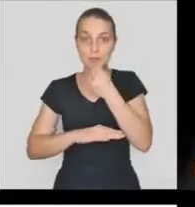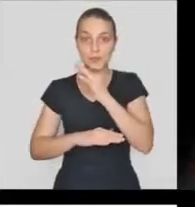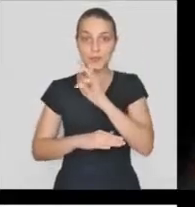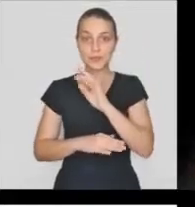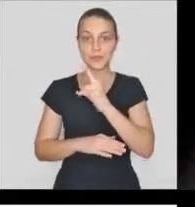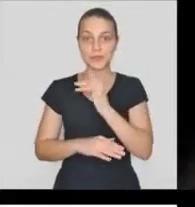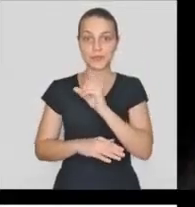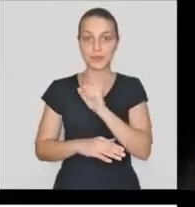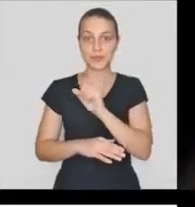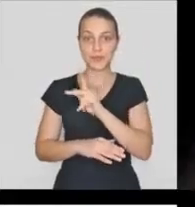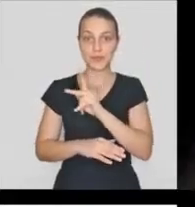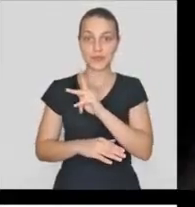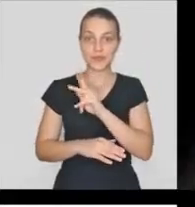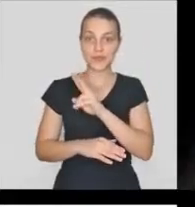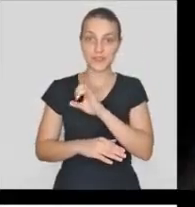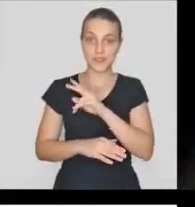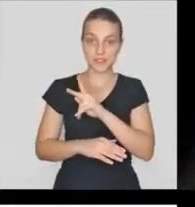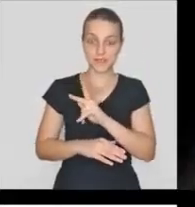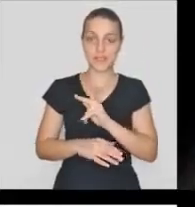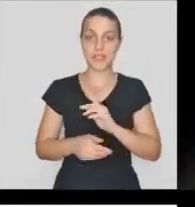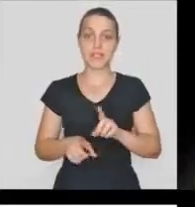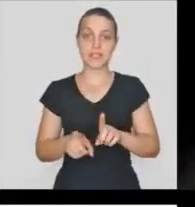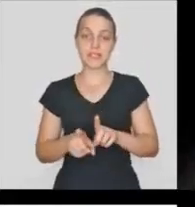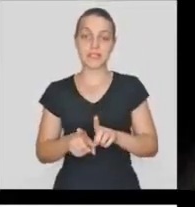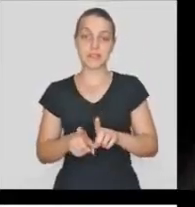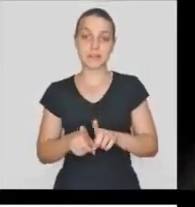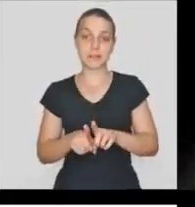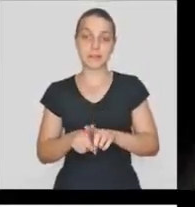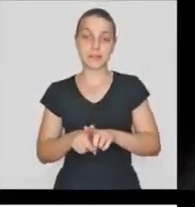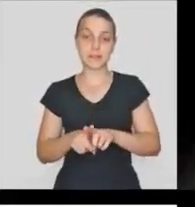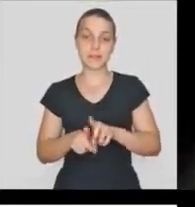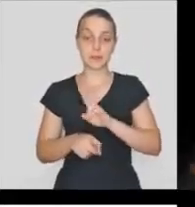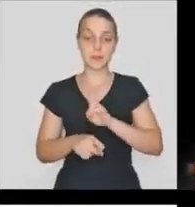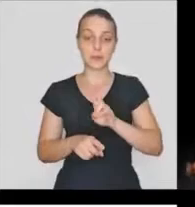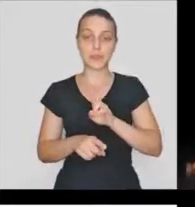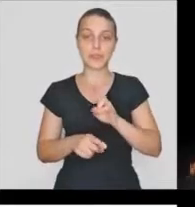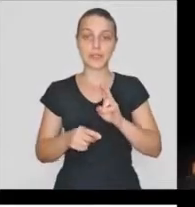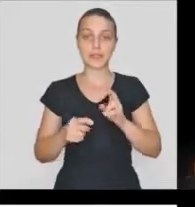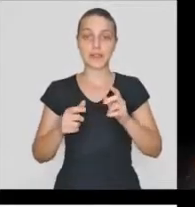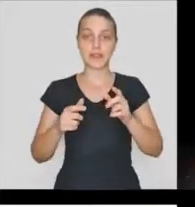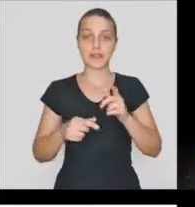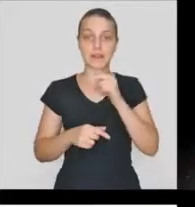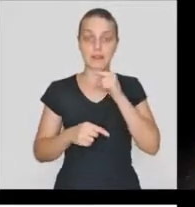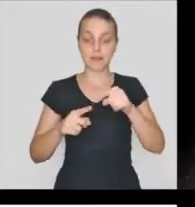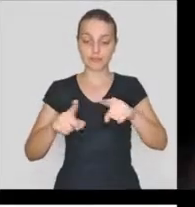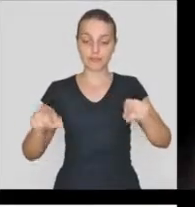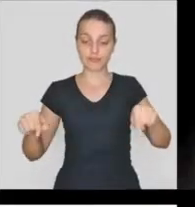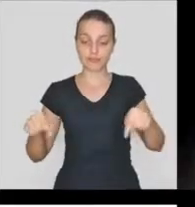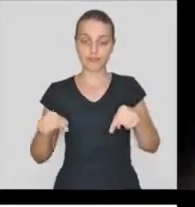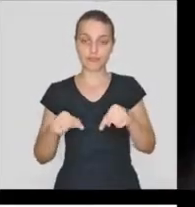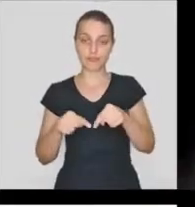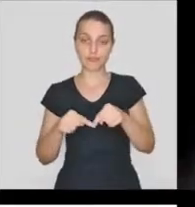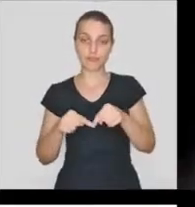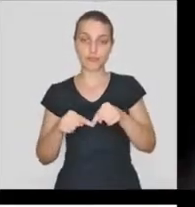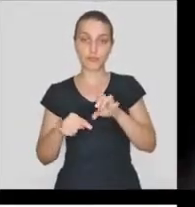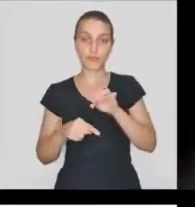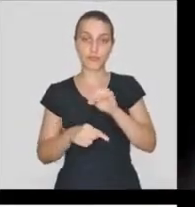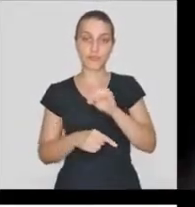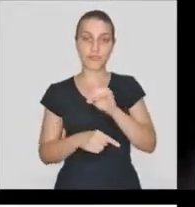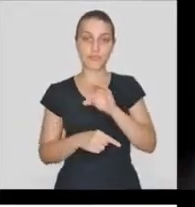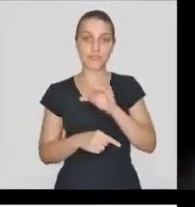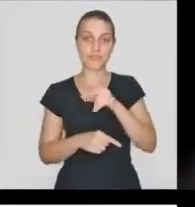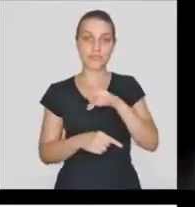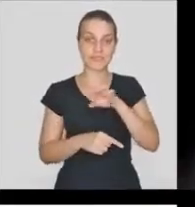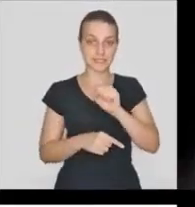Então, pode variar a coreografia de um corpo de dança para outro, mas geralmente a história,